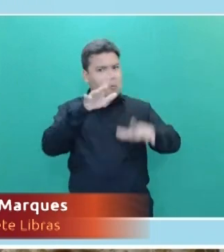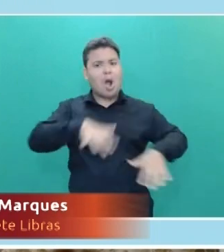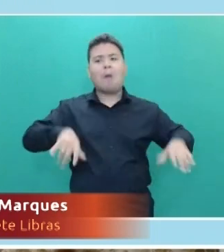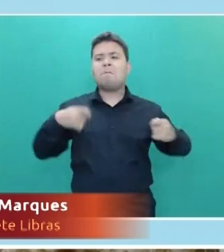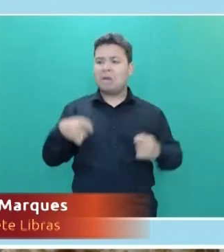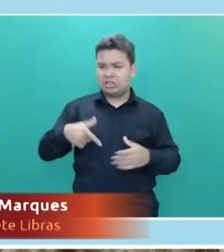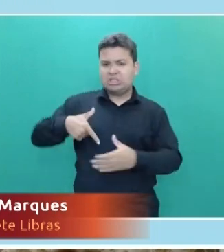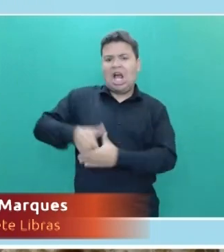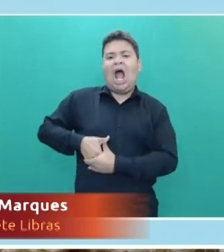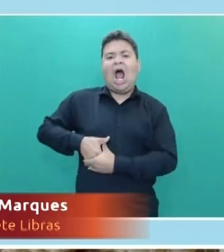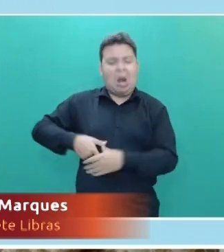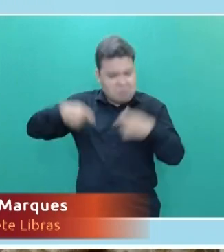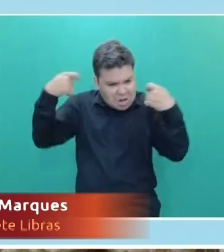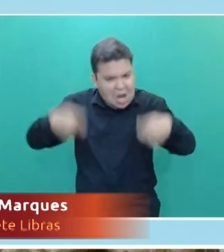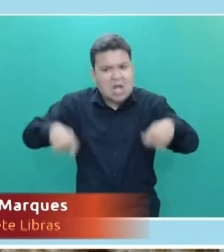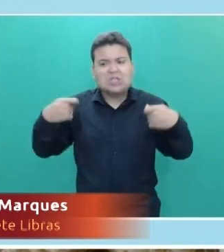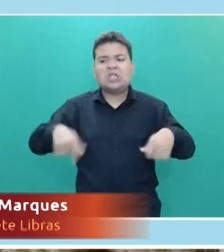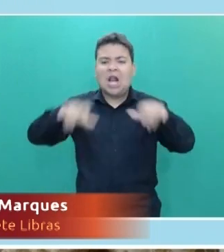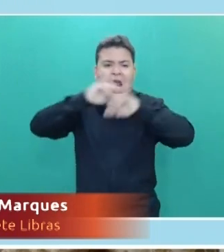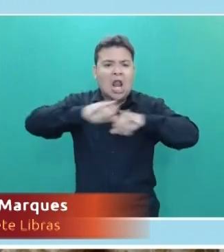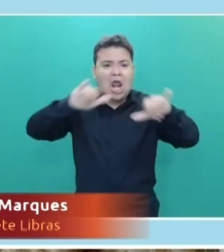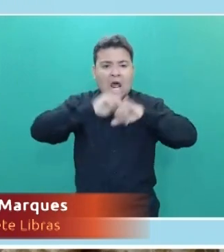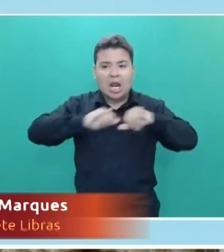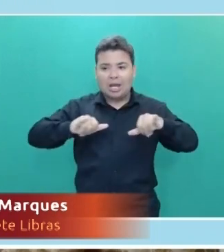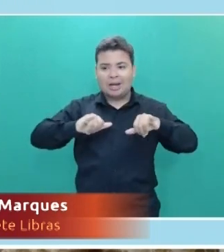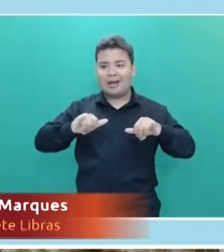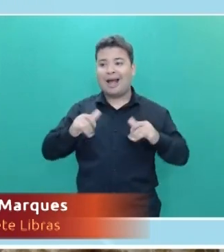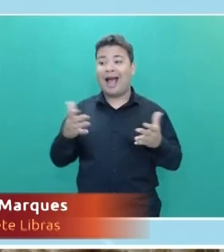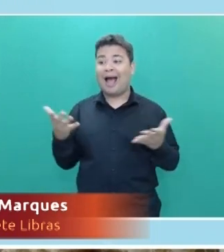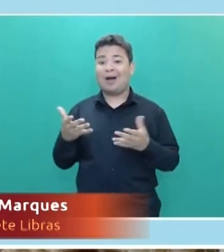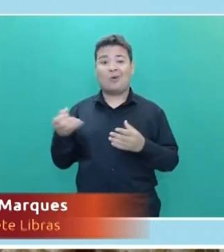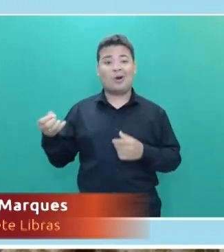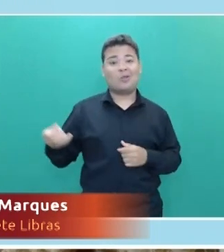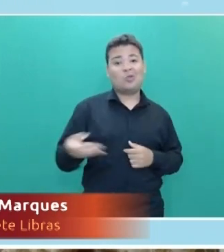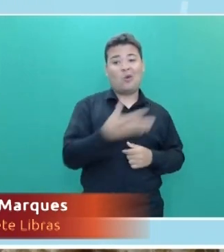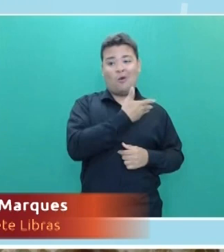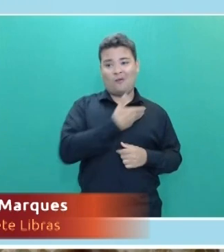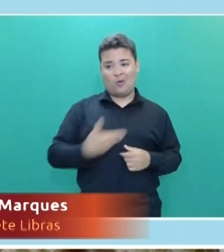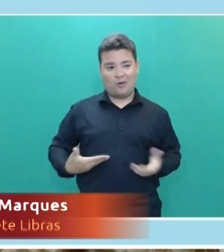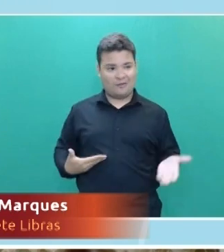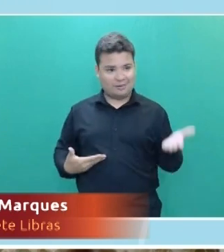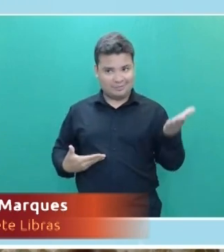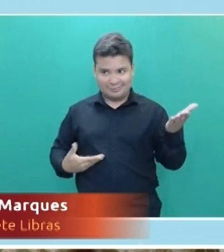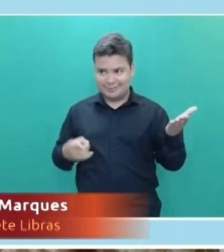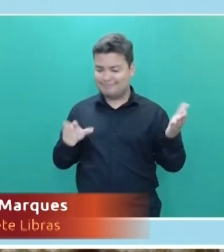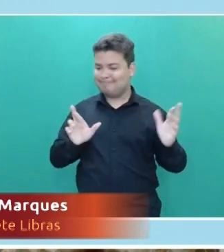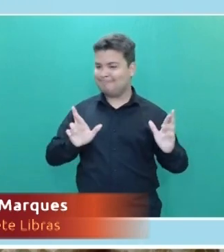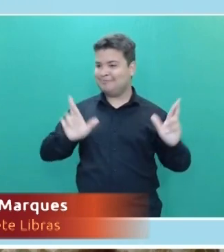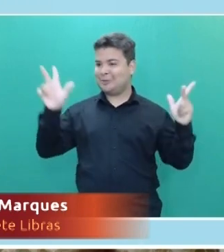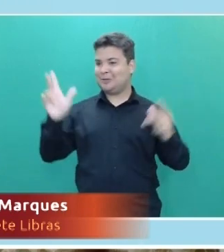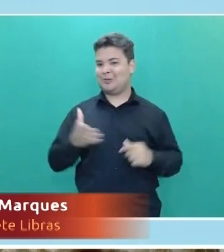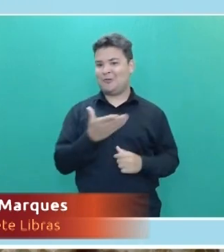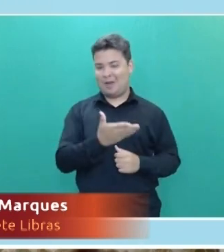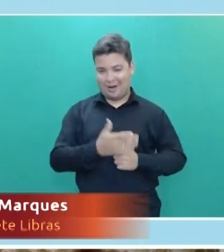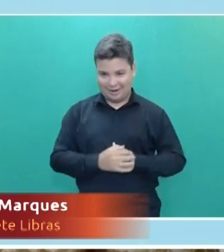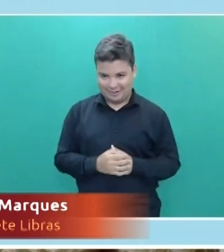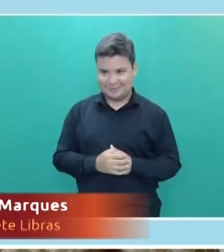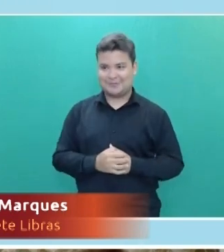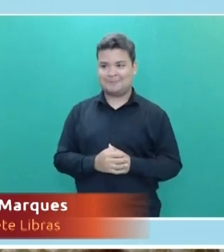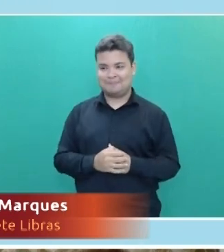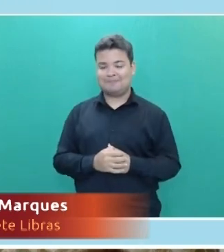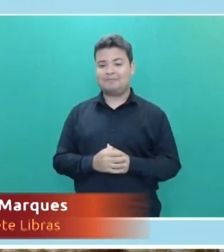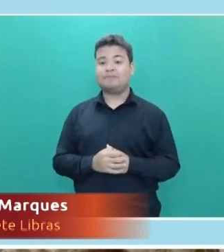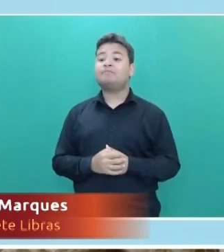governo que se apresenta na contramão disso. Então, nós temos aí, de fato, um choque de interesses, de grupos